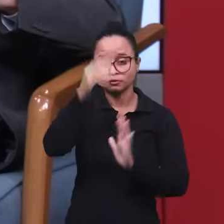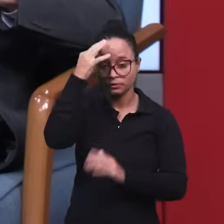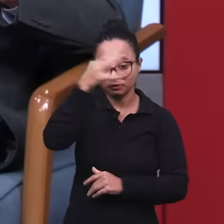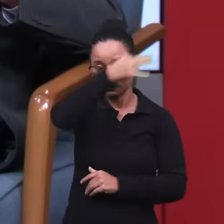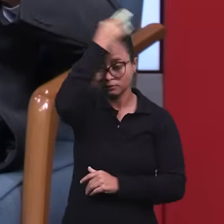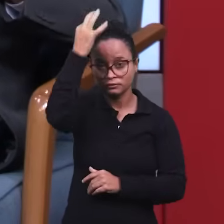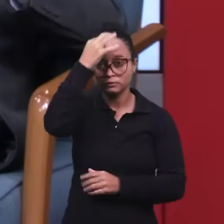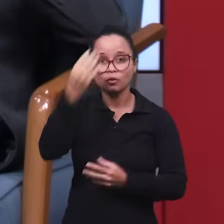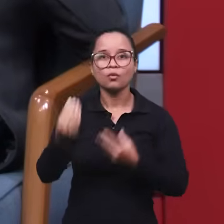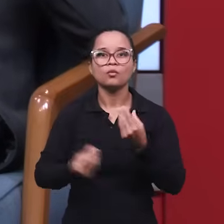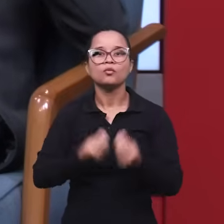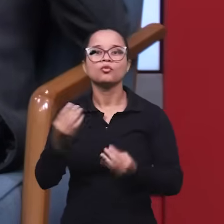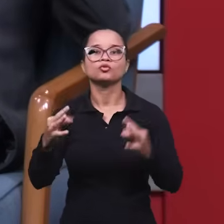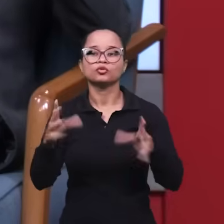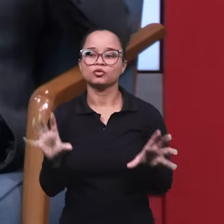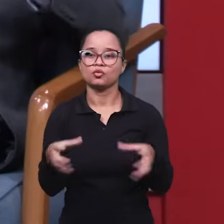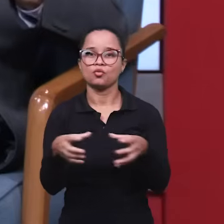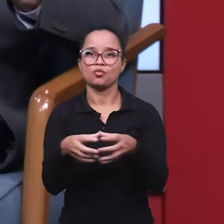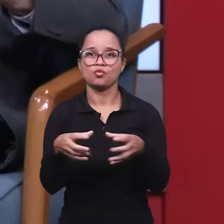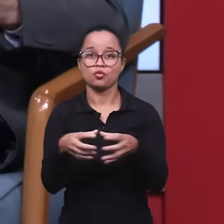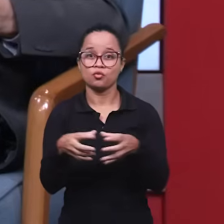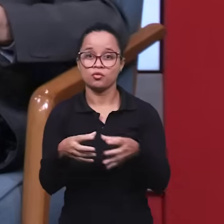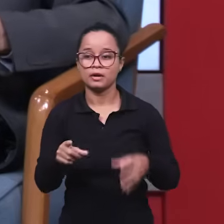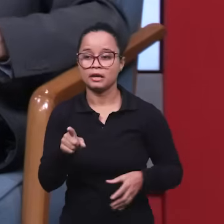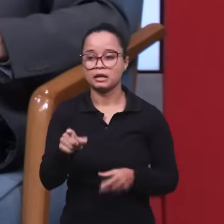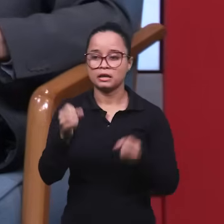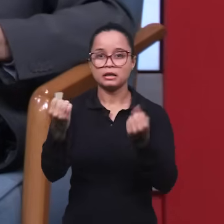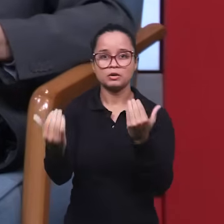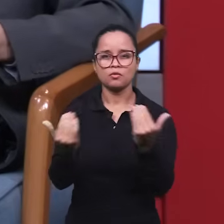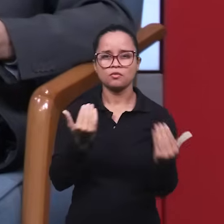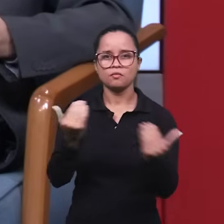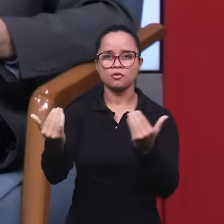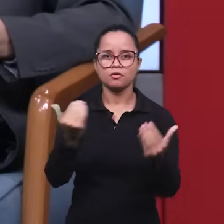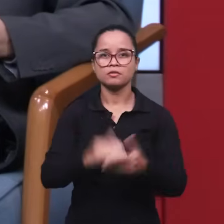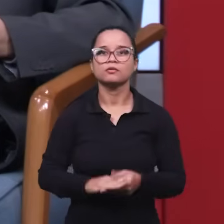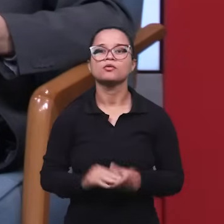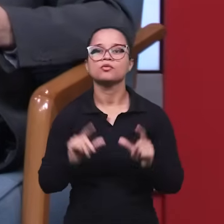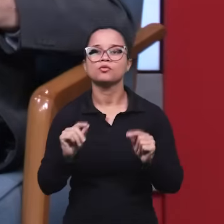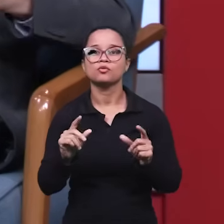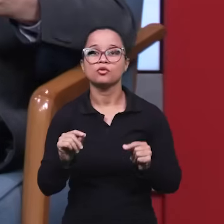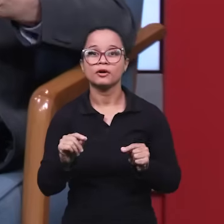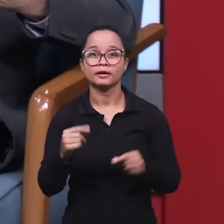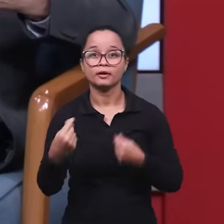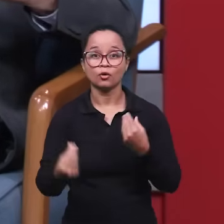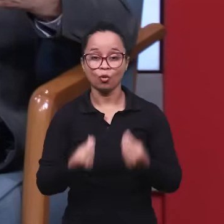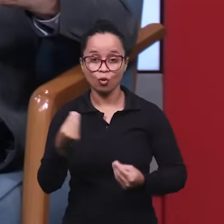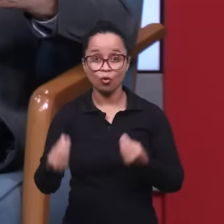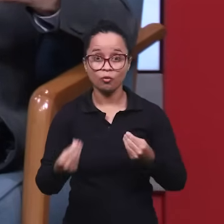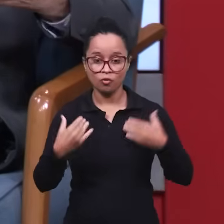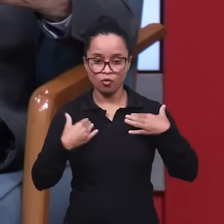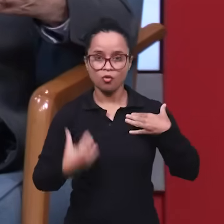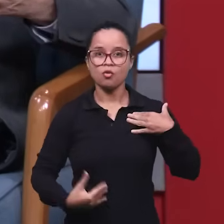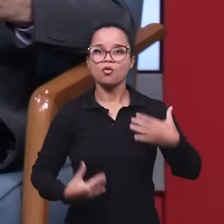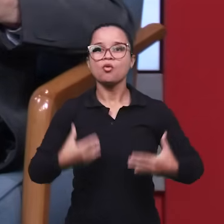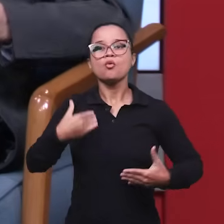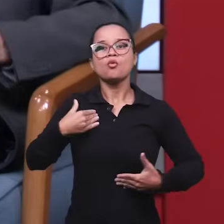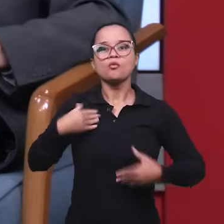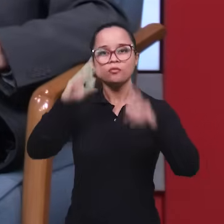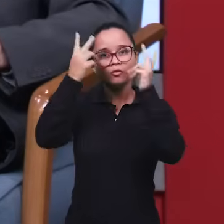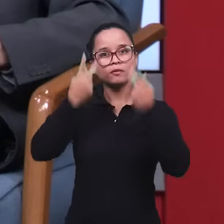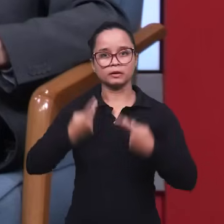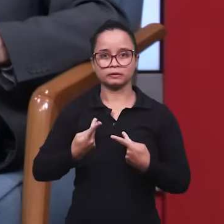dons espirituais, a todo esse conjunto ele chega a comparar com o funcionamento do corpo